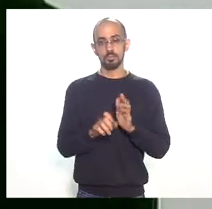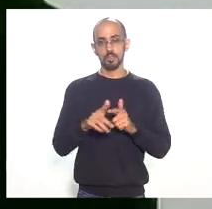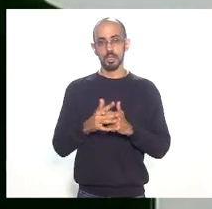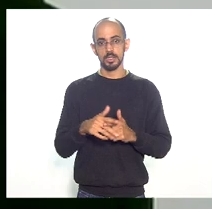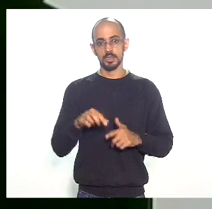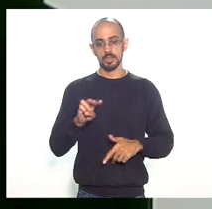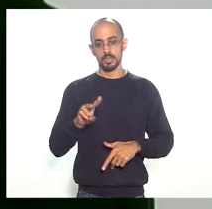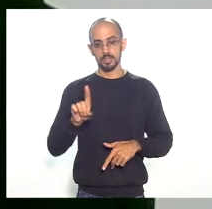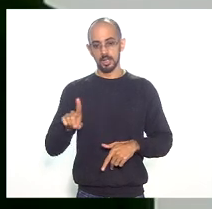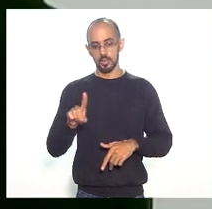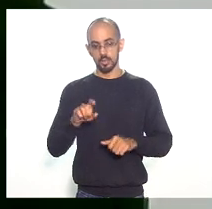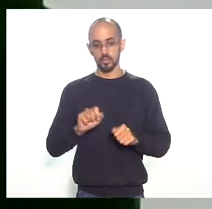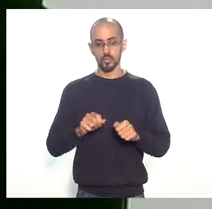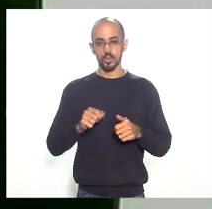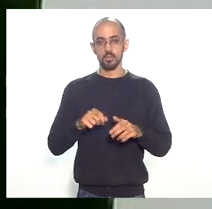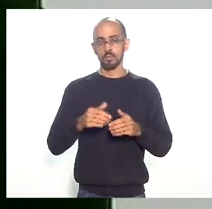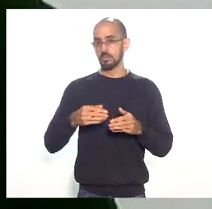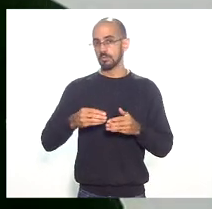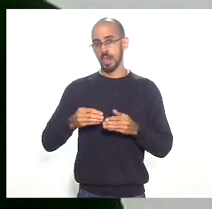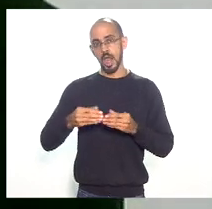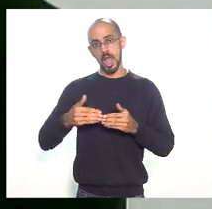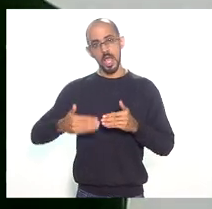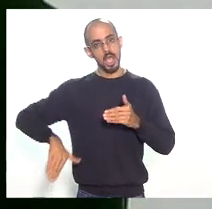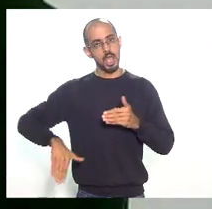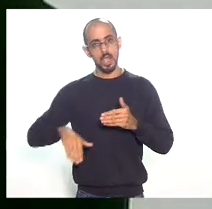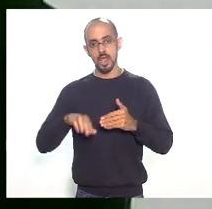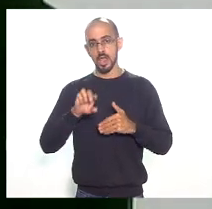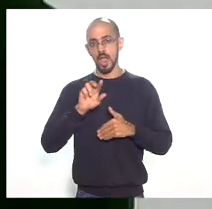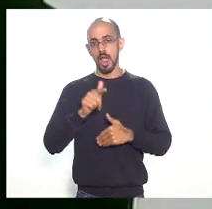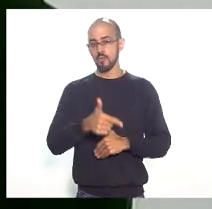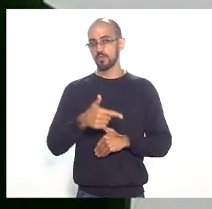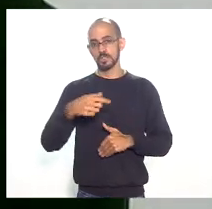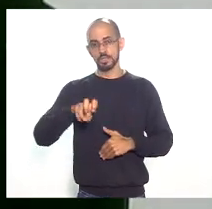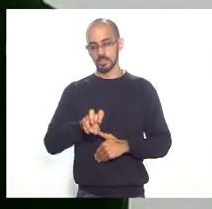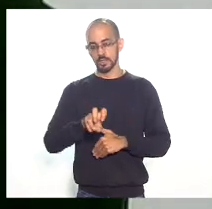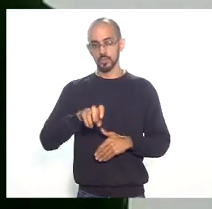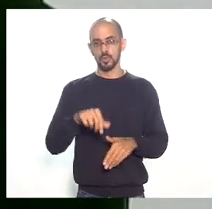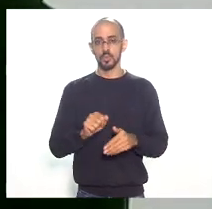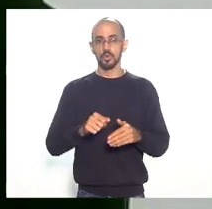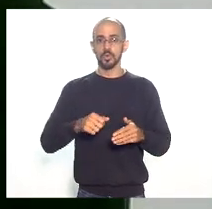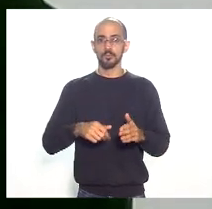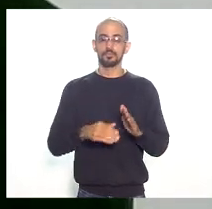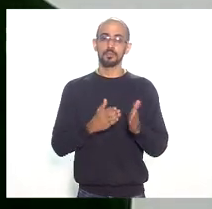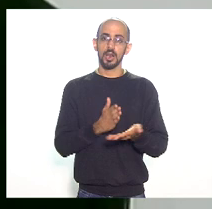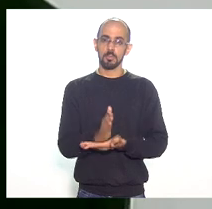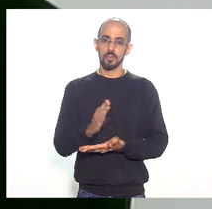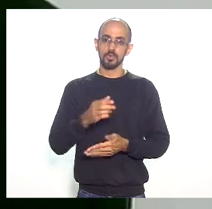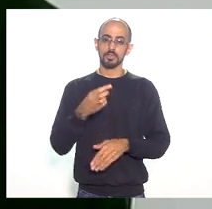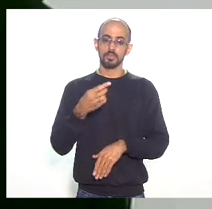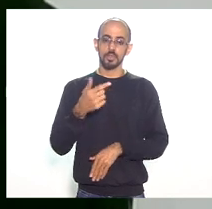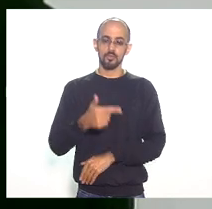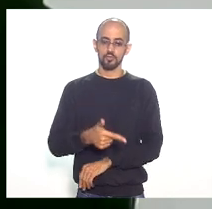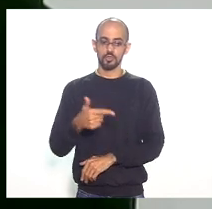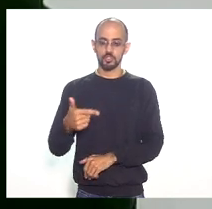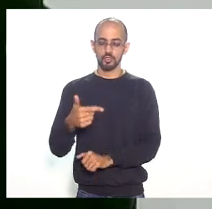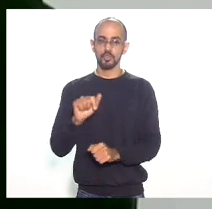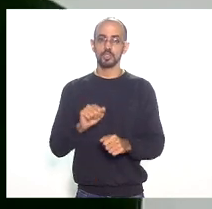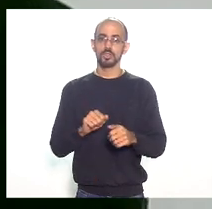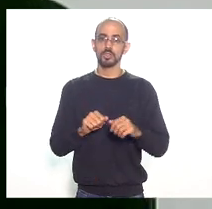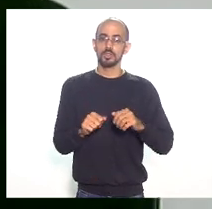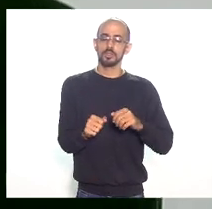rejeição da emenda 25. Pela prejudicabilidade da emenda 32 pela rejeição da emenda 26.